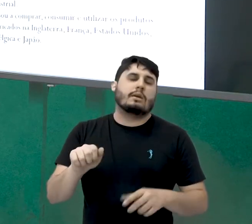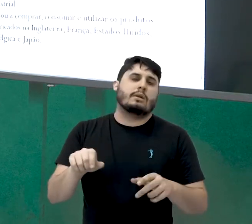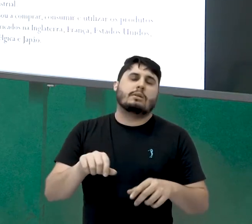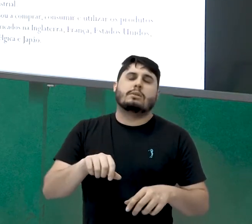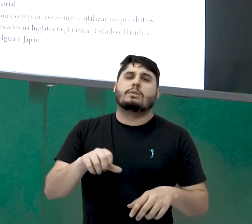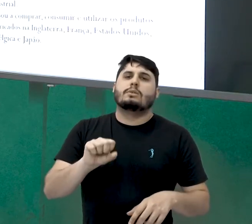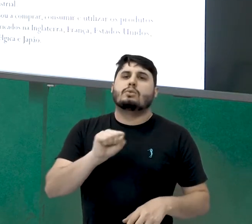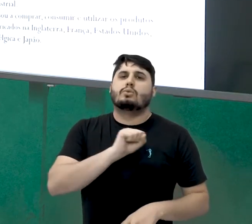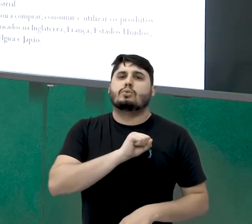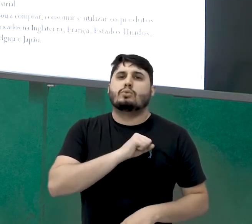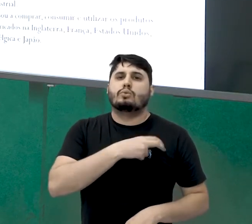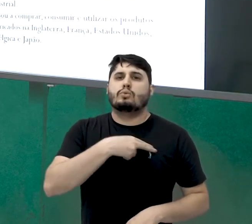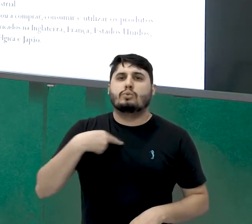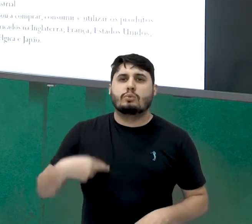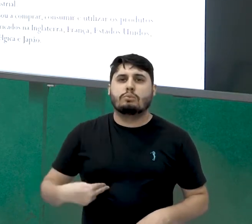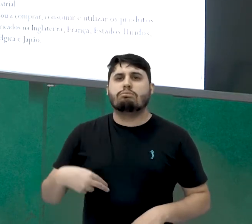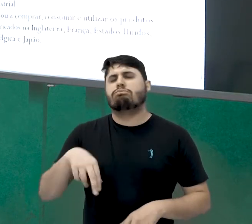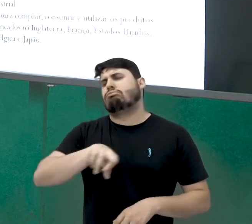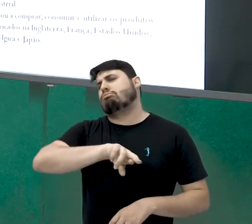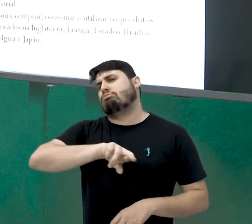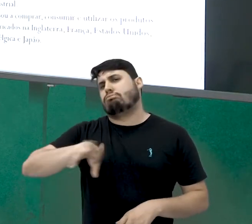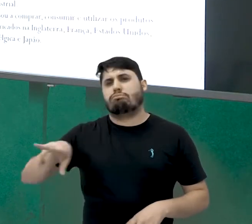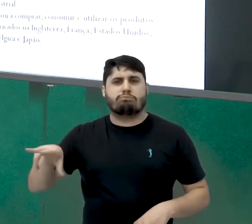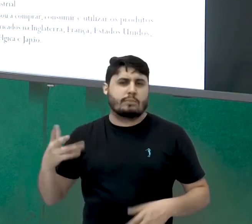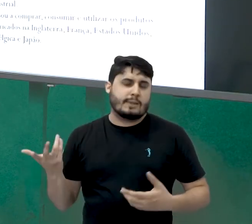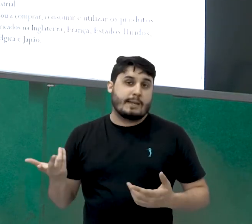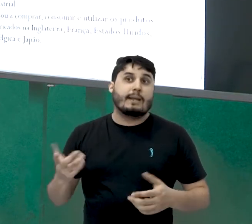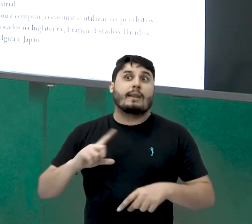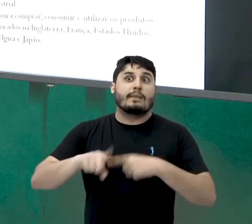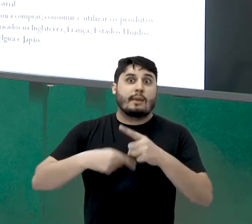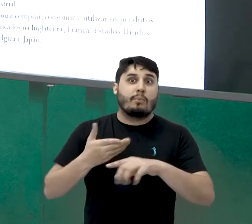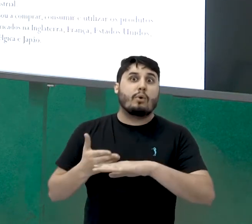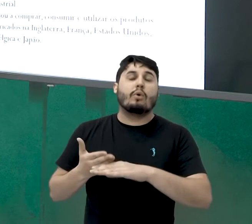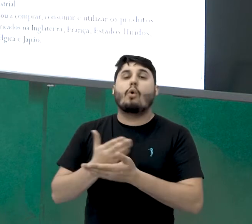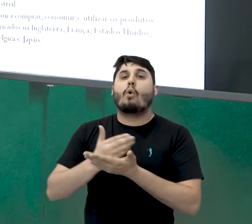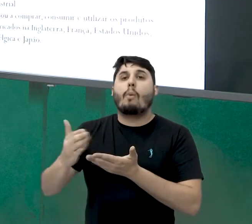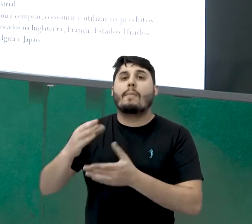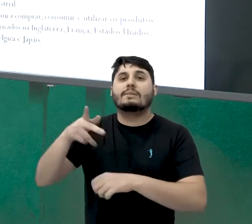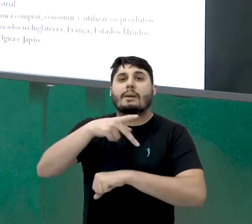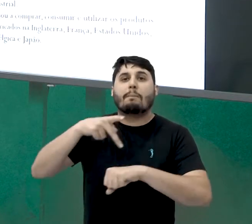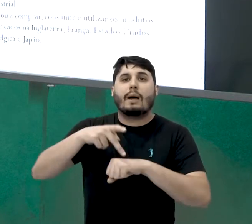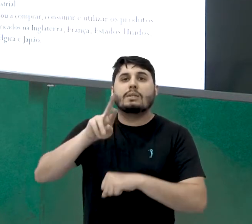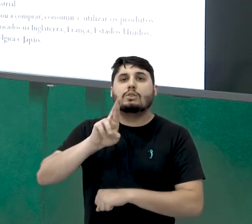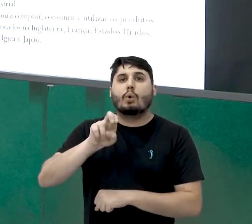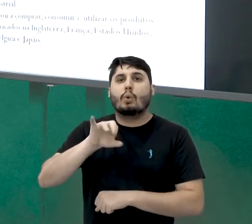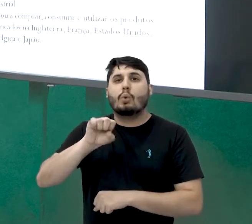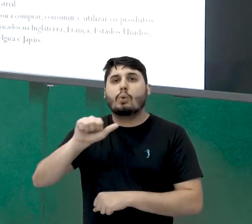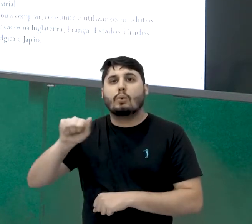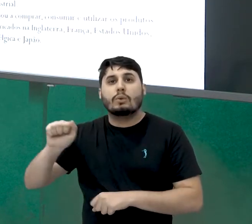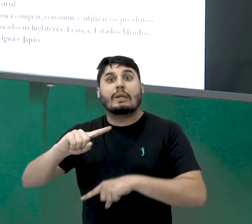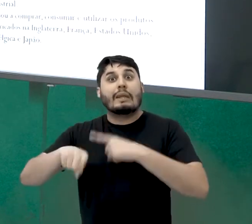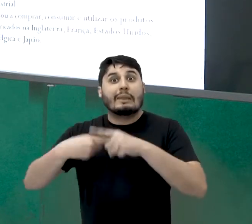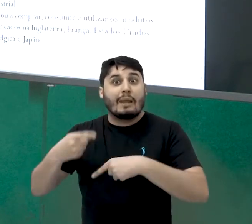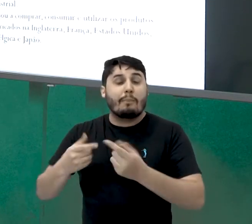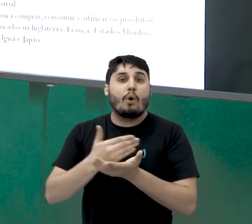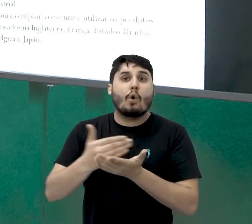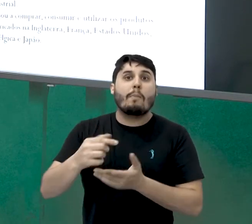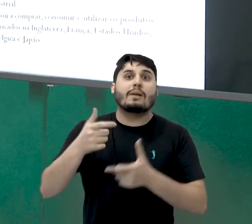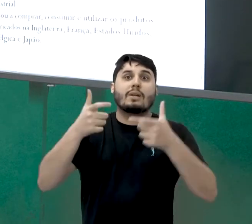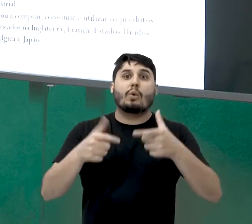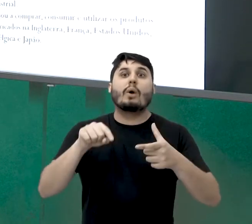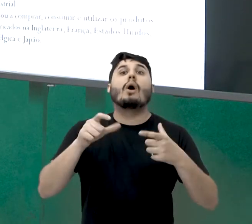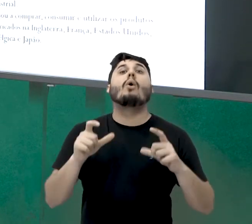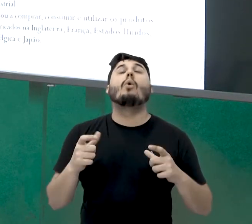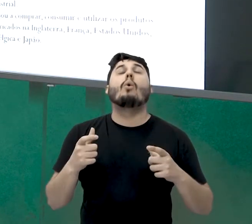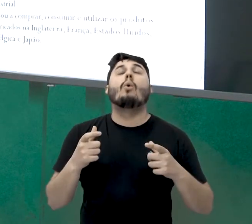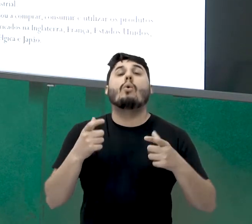que já falei Japão, não sei. Aí chega na Rússia e depois vai lá para onde? Estados Unidos. E é chegando lá nos Estados Unidos